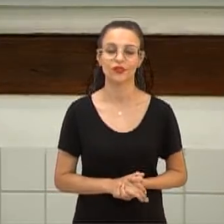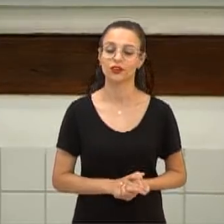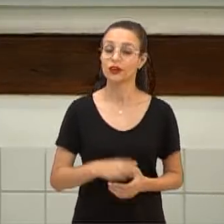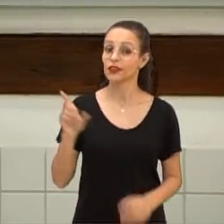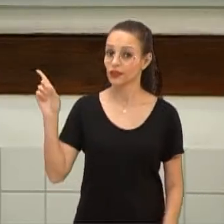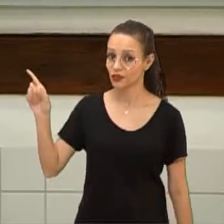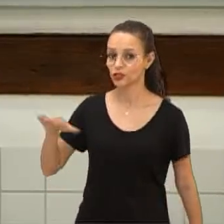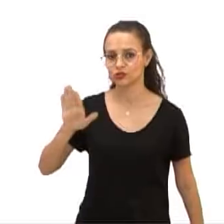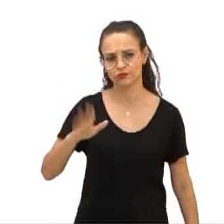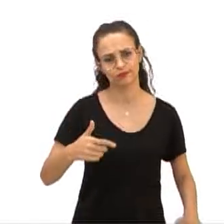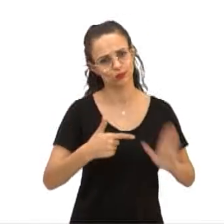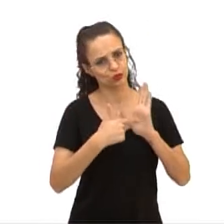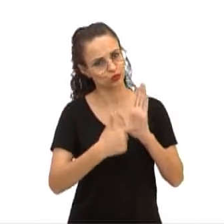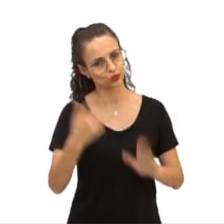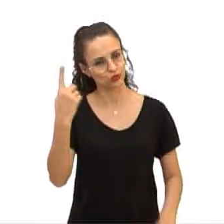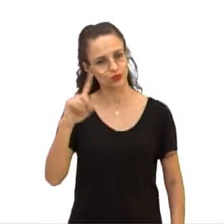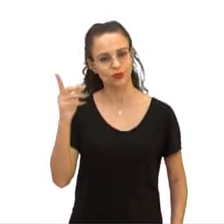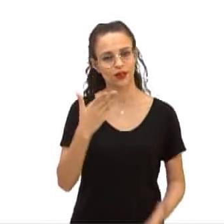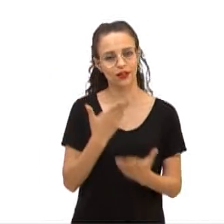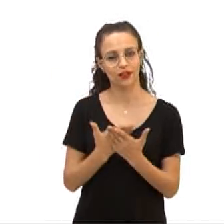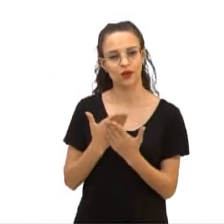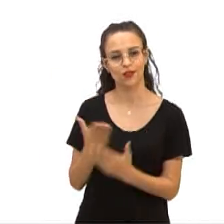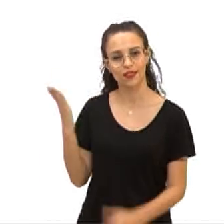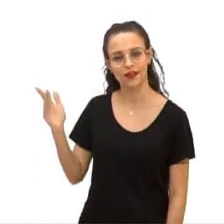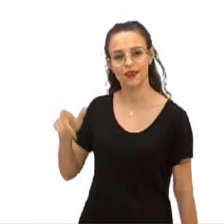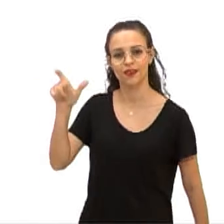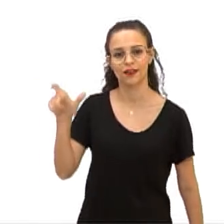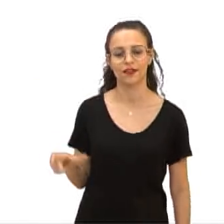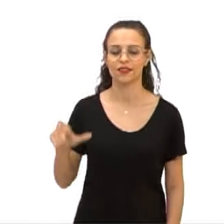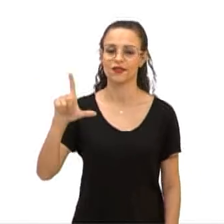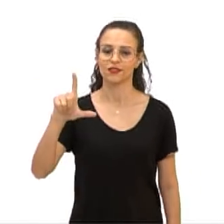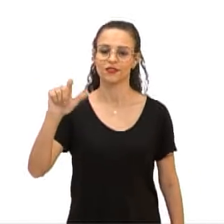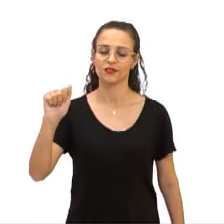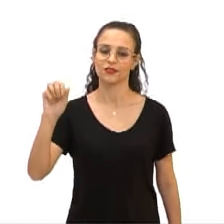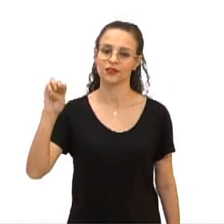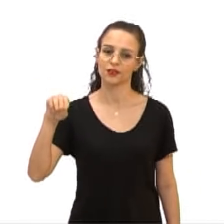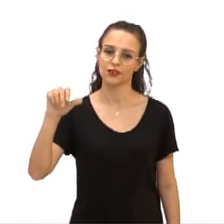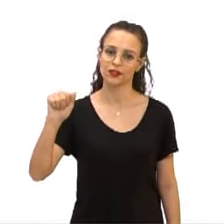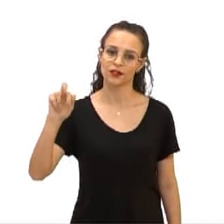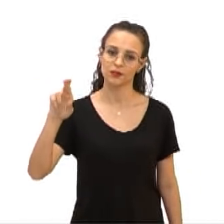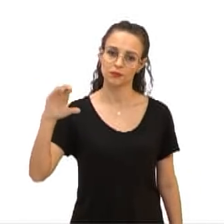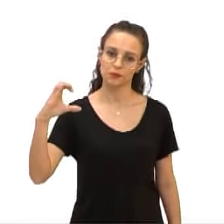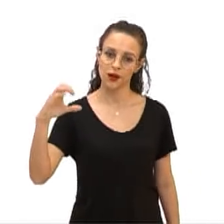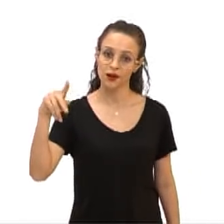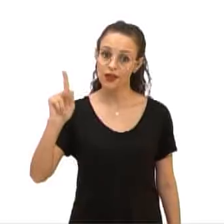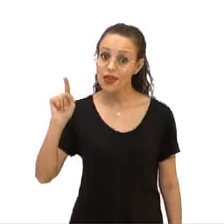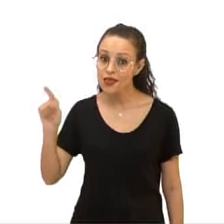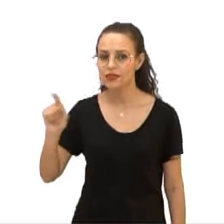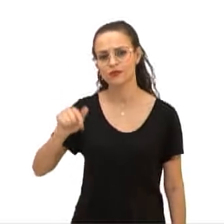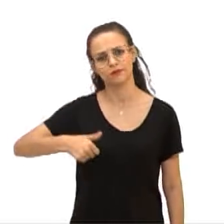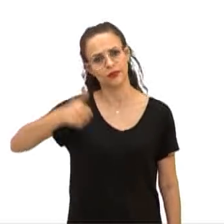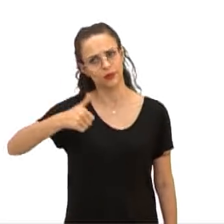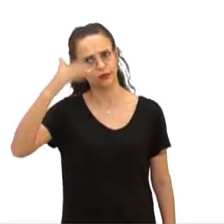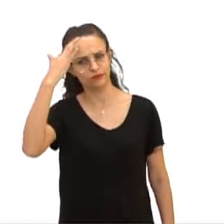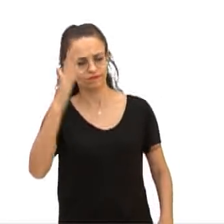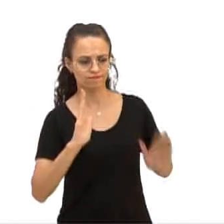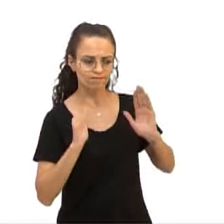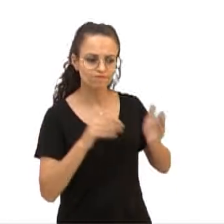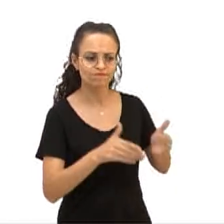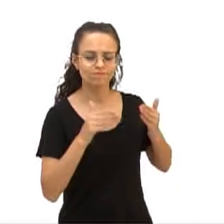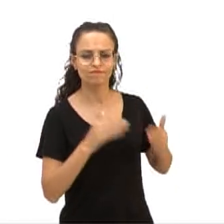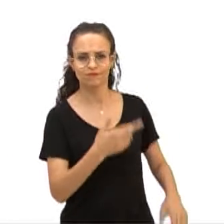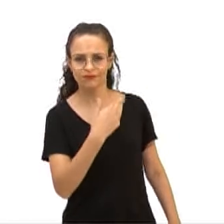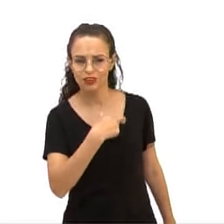última aula. Esse é o Jean-Baptiste Lamarck, a princípio um criacionista e fixista, Gostava muito